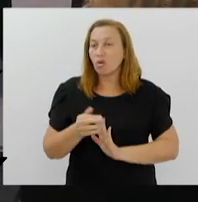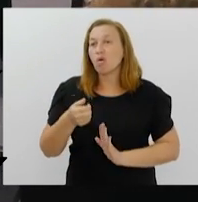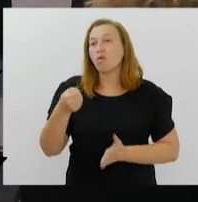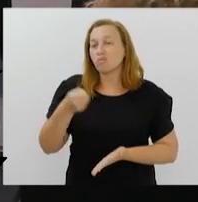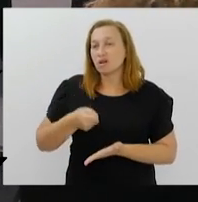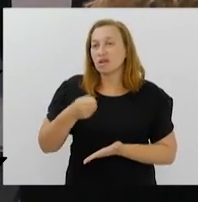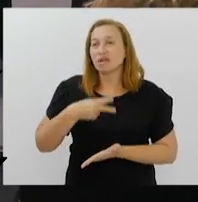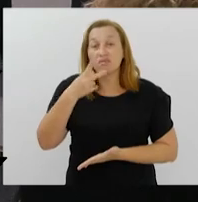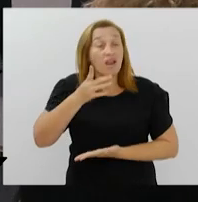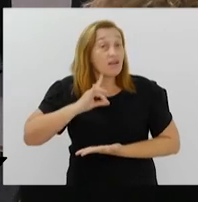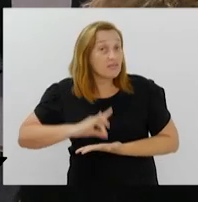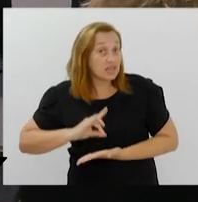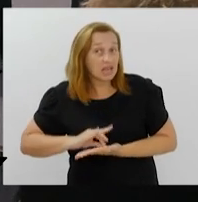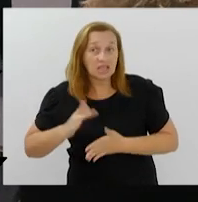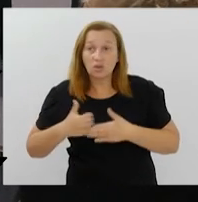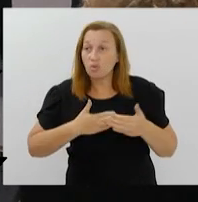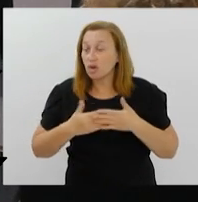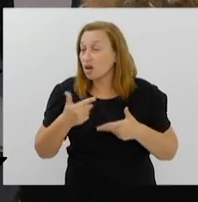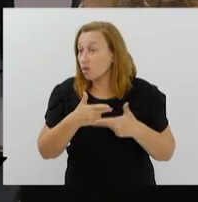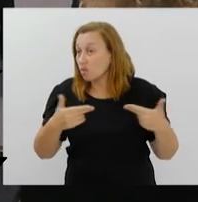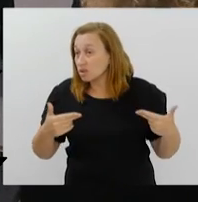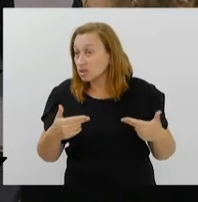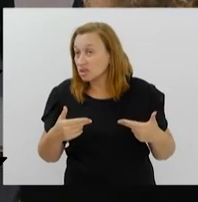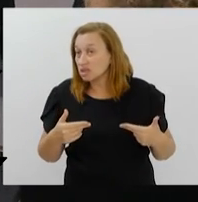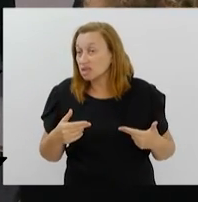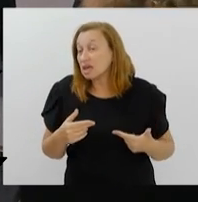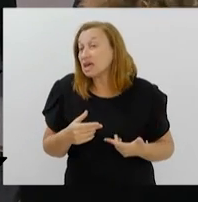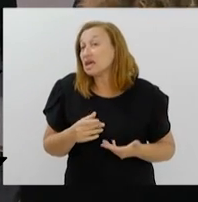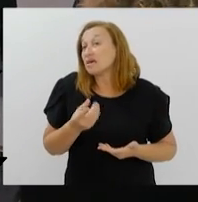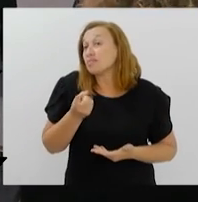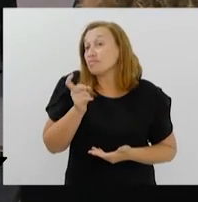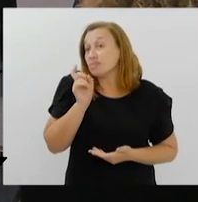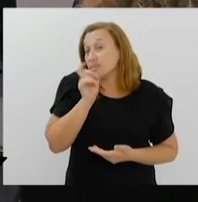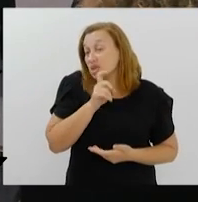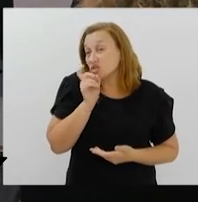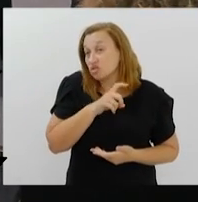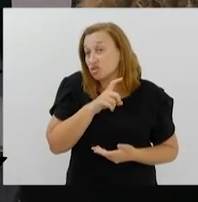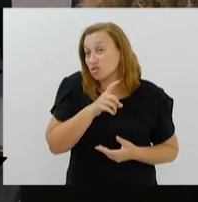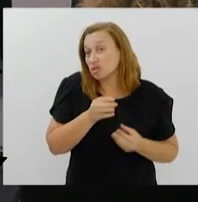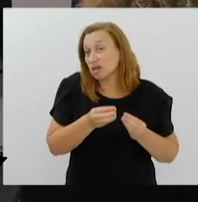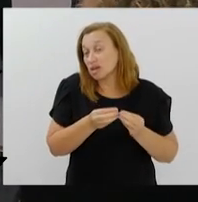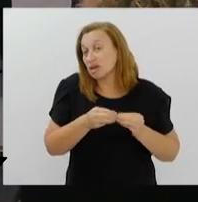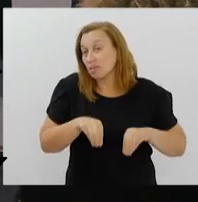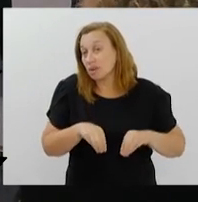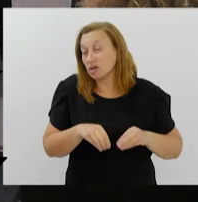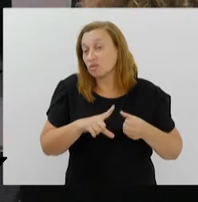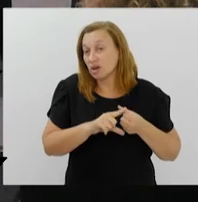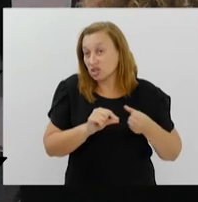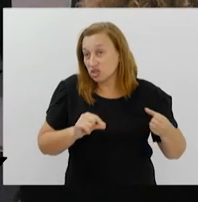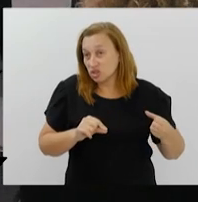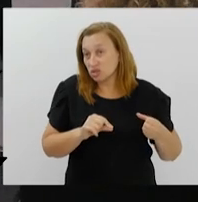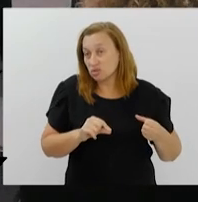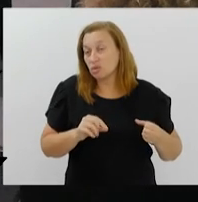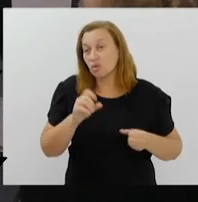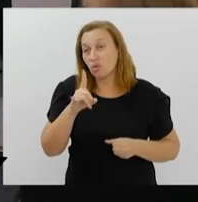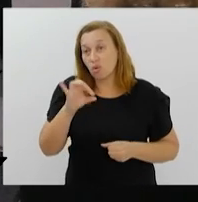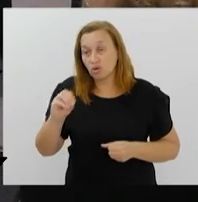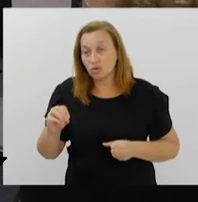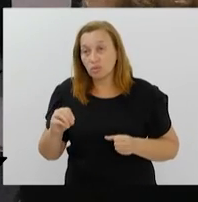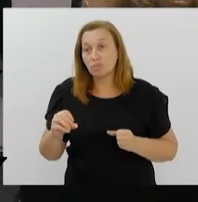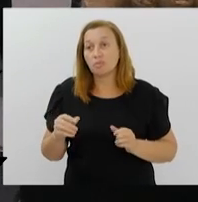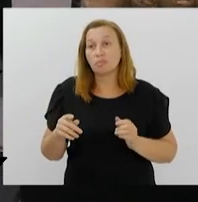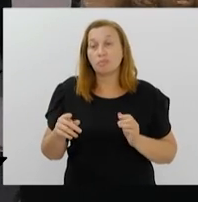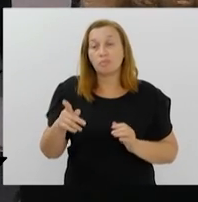verdade então qualquer coisa que seja falta da Verdade está descumprindo com o artigo 34 do do Código Penal